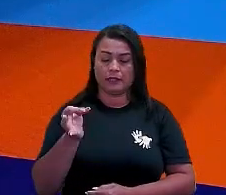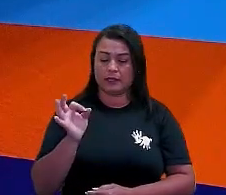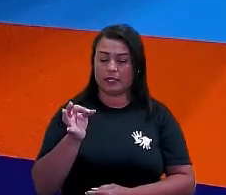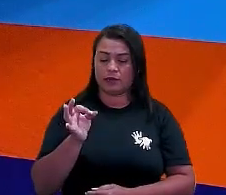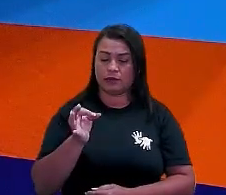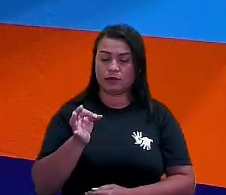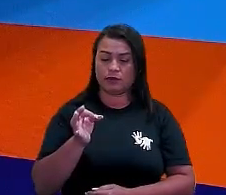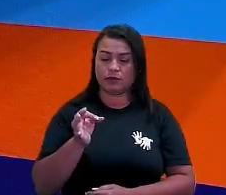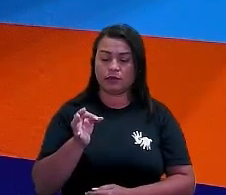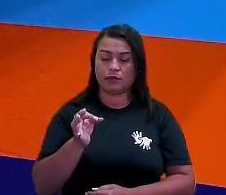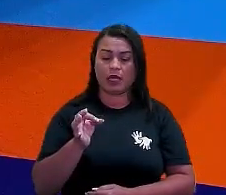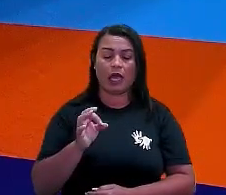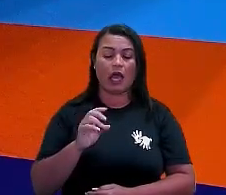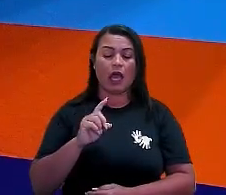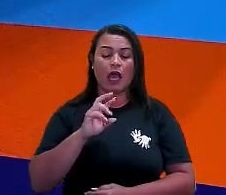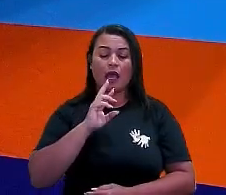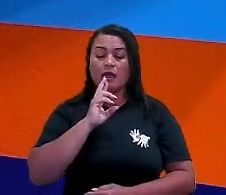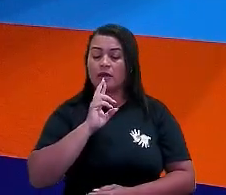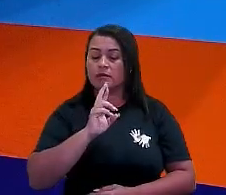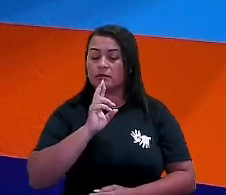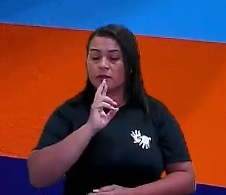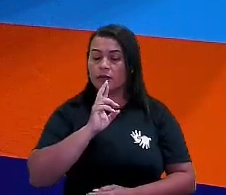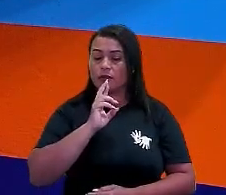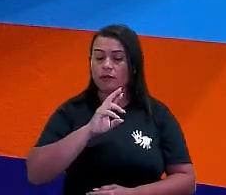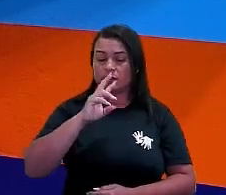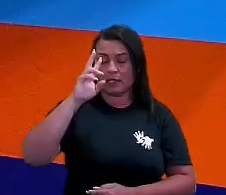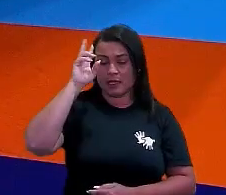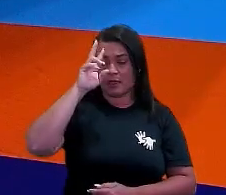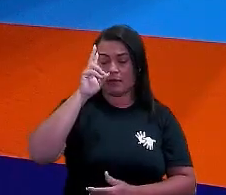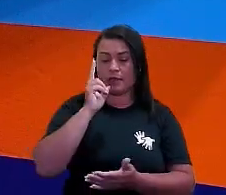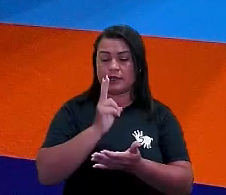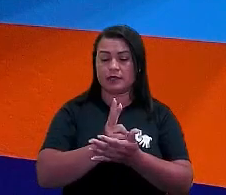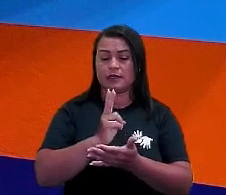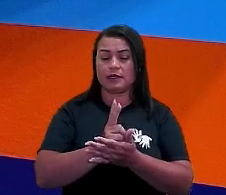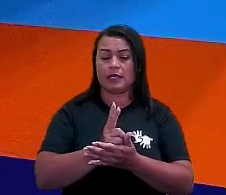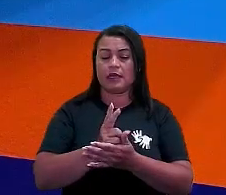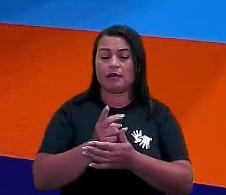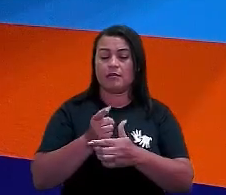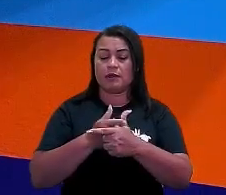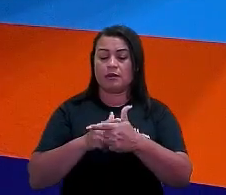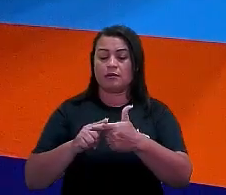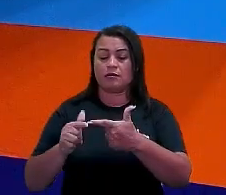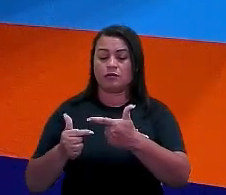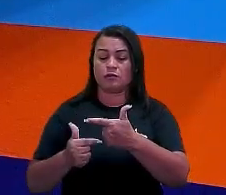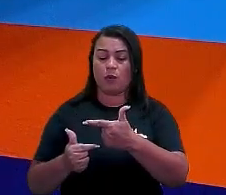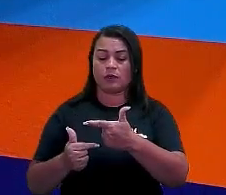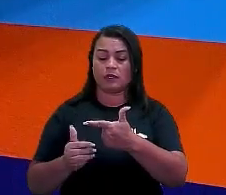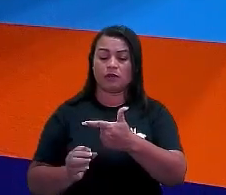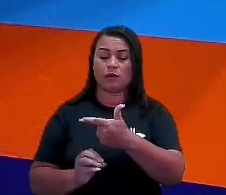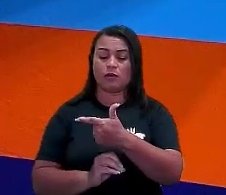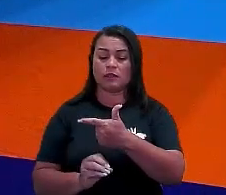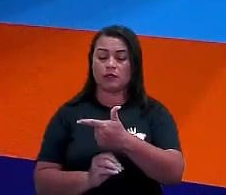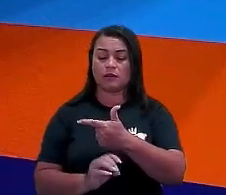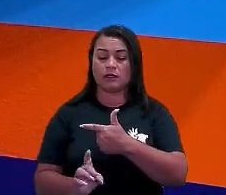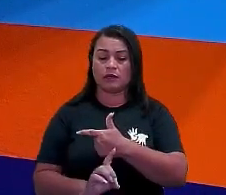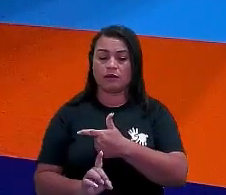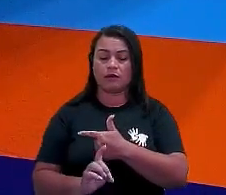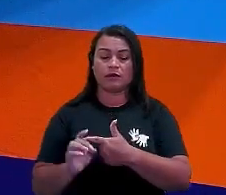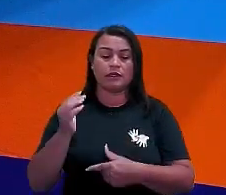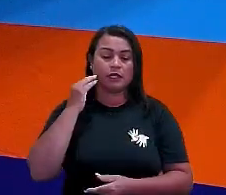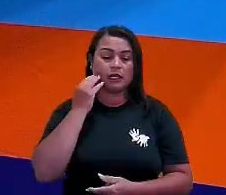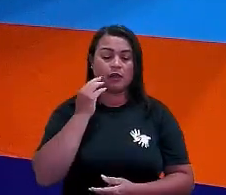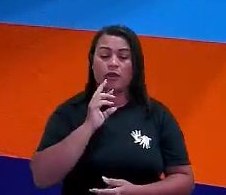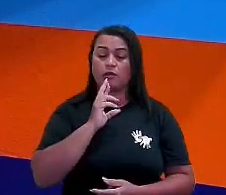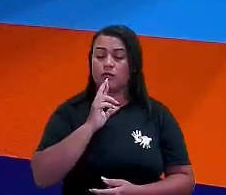certo? A nossa respostinha, lembra, ela fica sempre aqui, tá? Não é o 00, não. A respostinha está